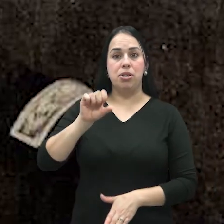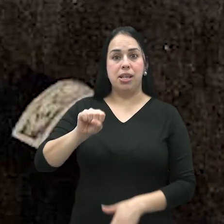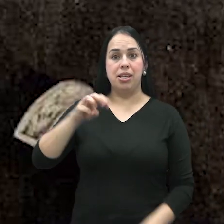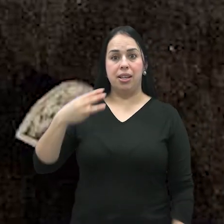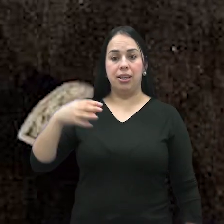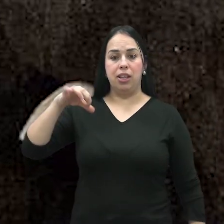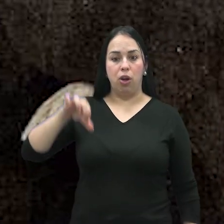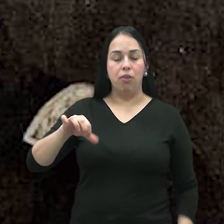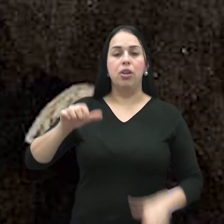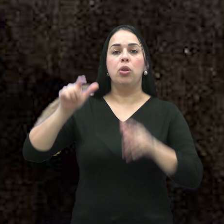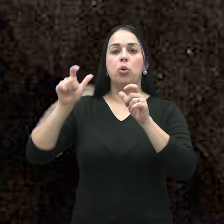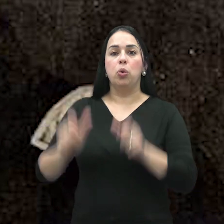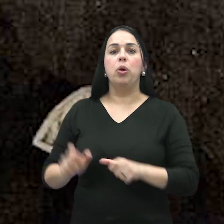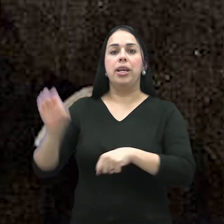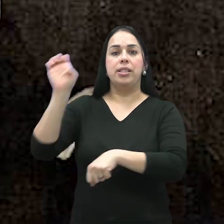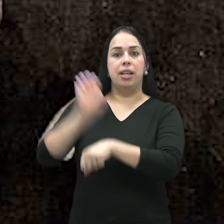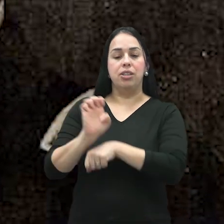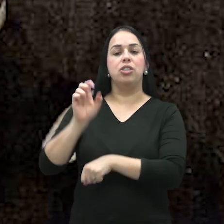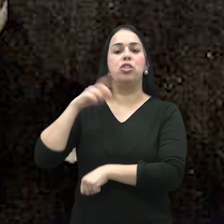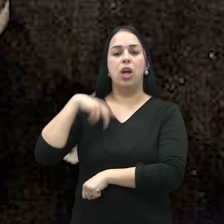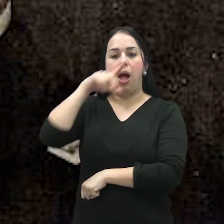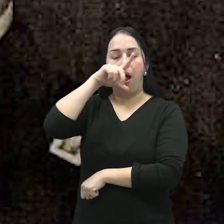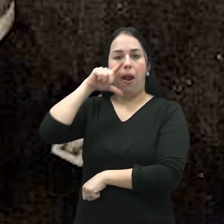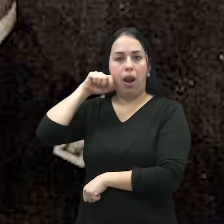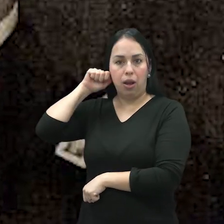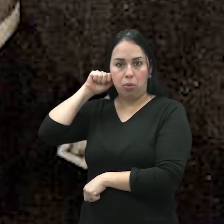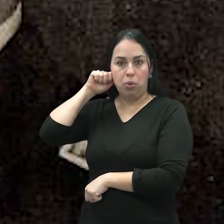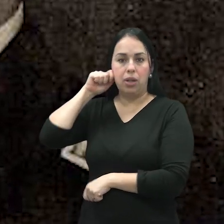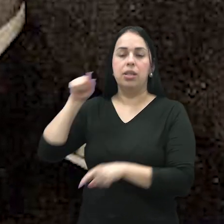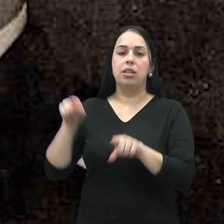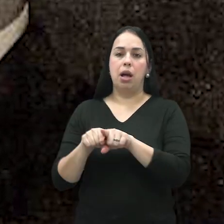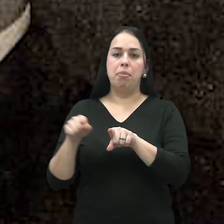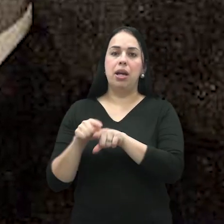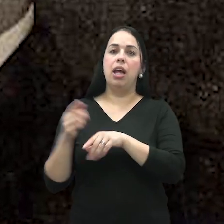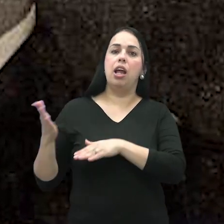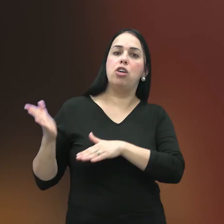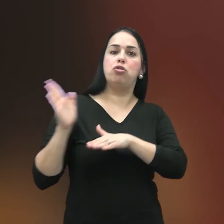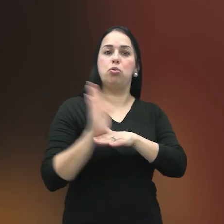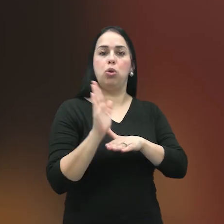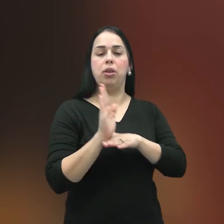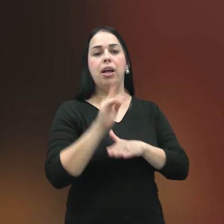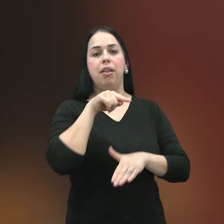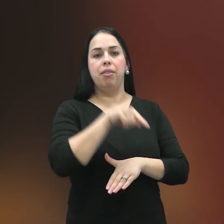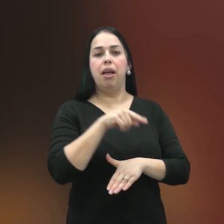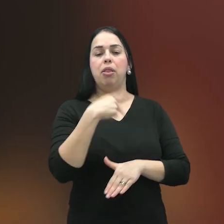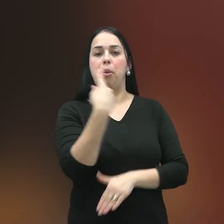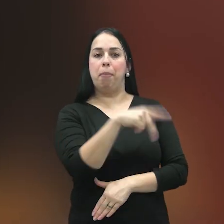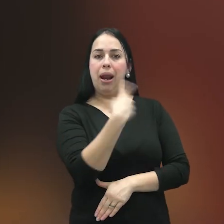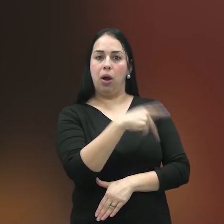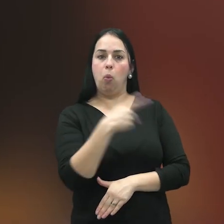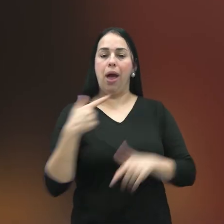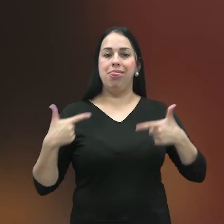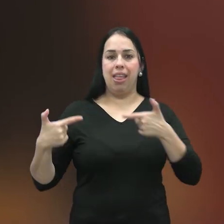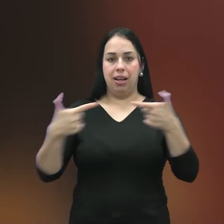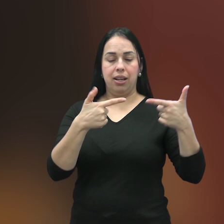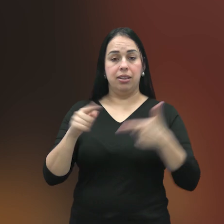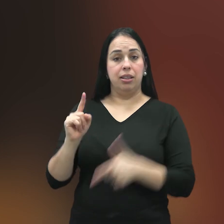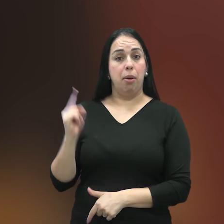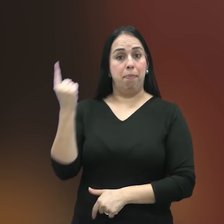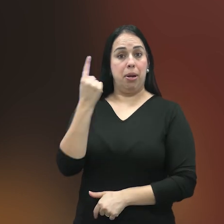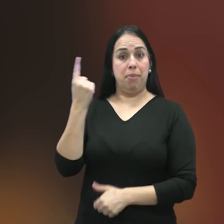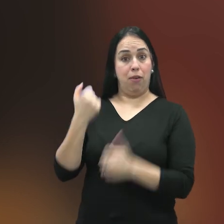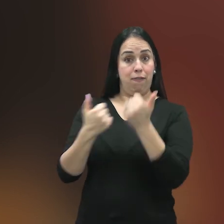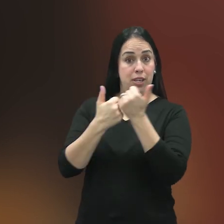Seguiu a carreira militar e participou de momentos históricos marcantes, como a Guerra do Paraguai. Após a proclamação da República, se tornou o